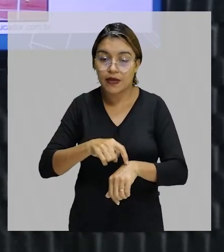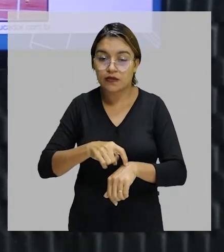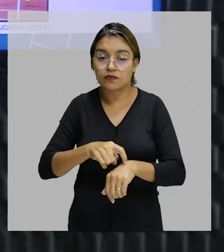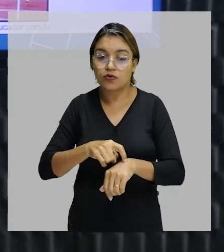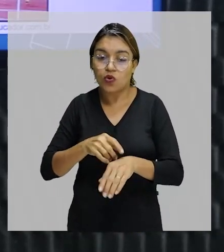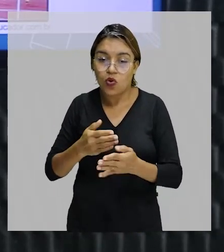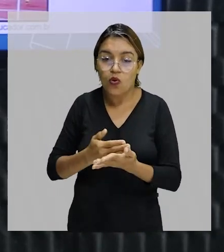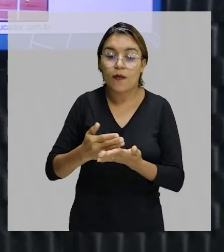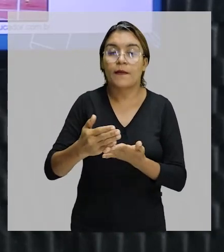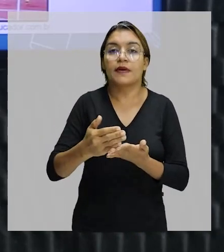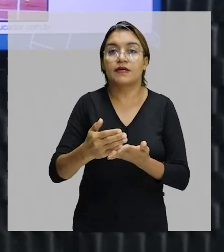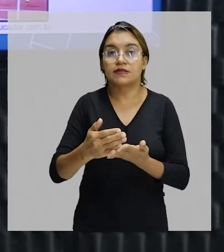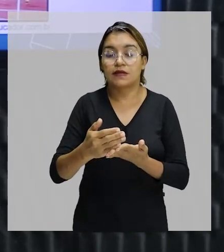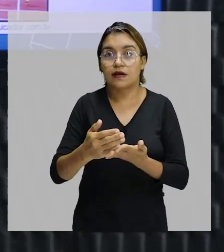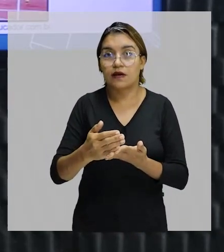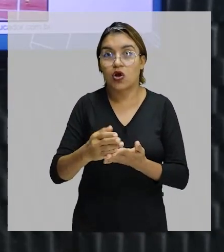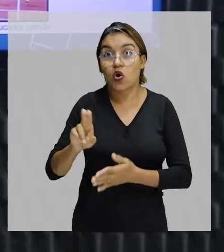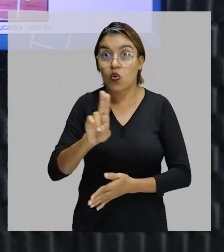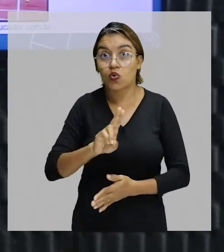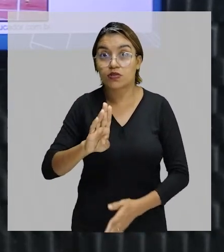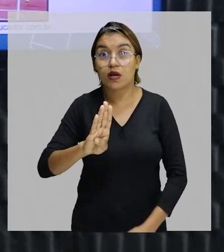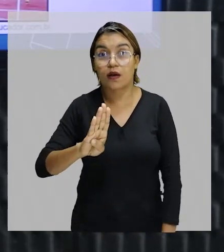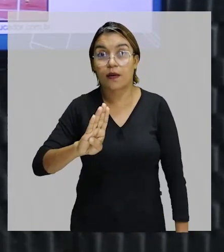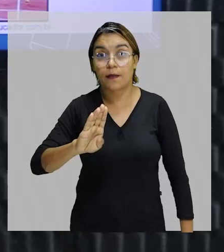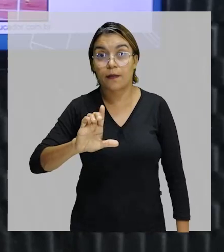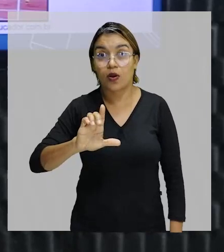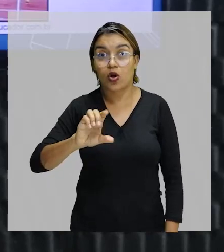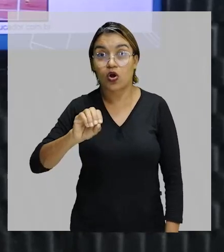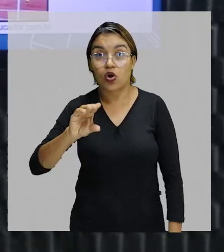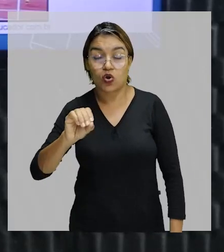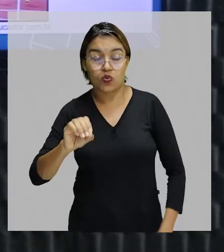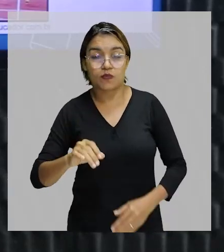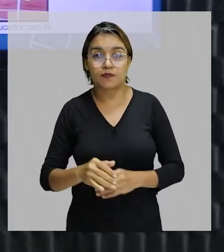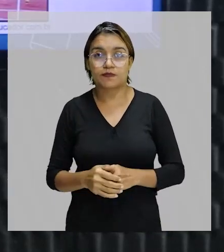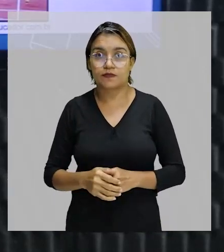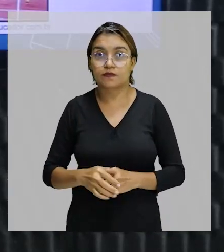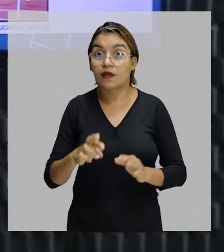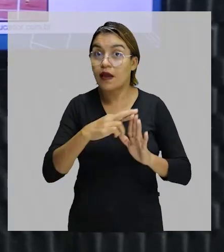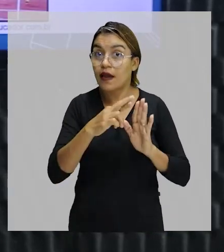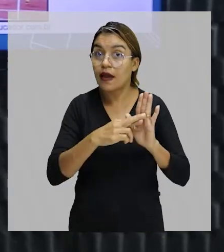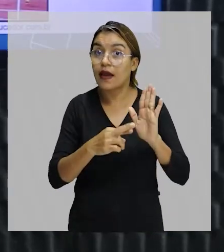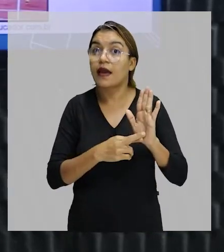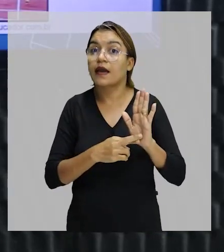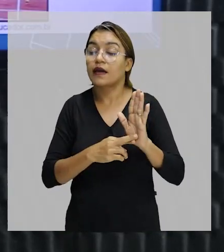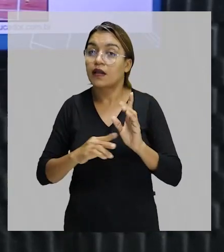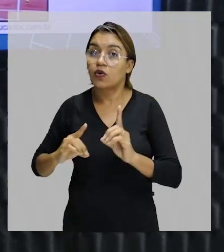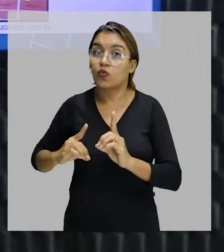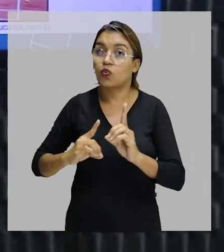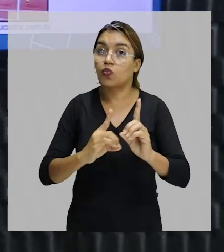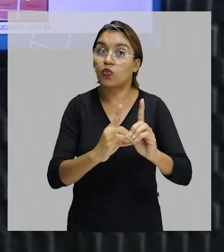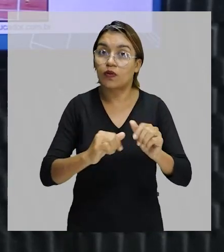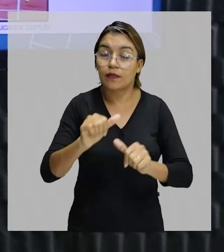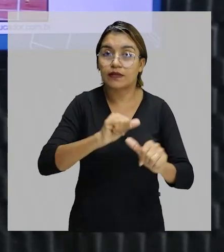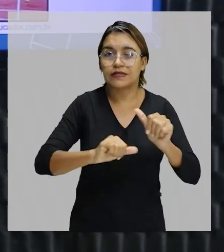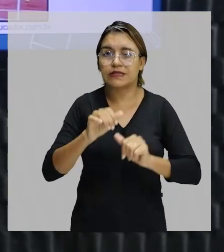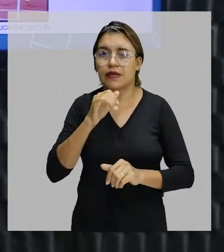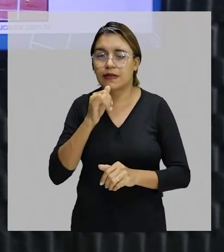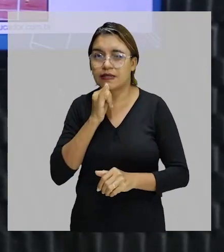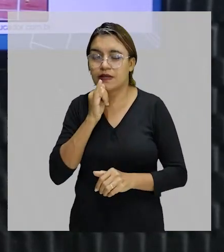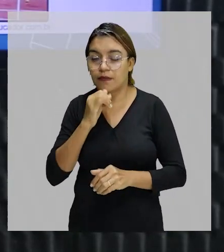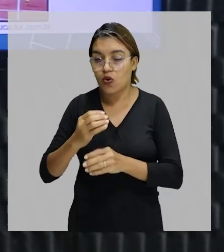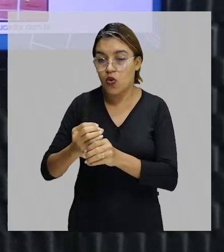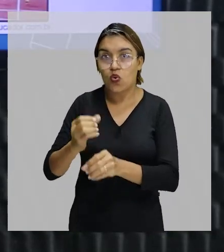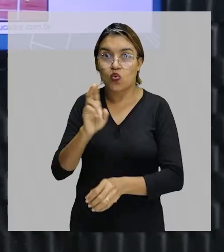a prova ela é 100% raiada. Regras do revezamento. Eles correm com um bastão e esse bastão vai passando